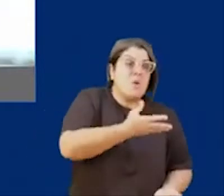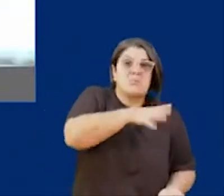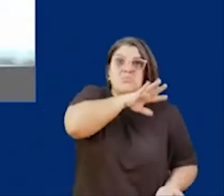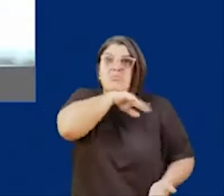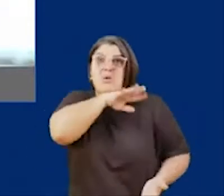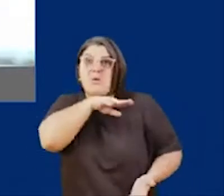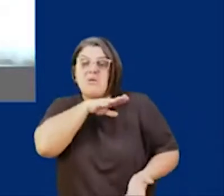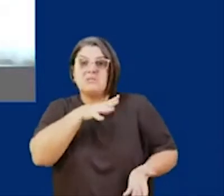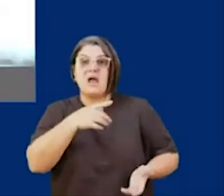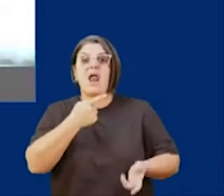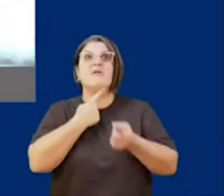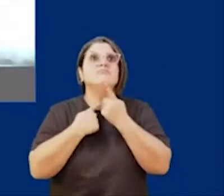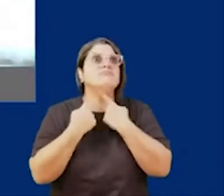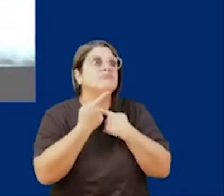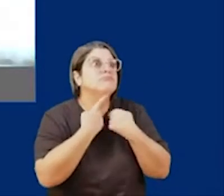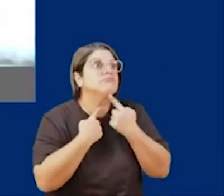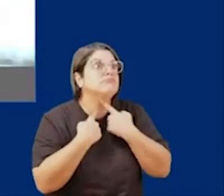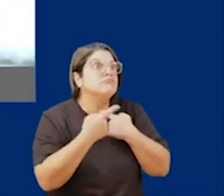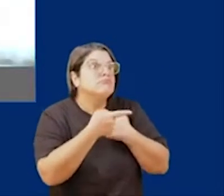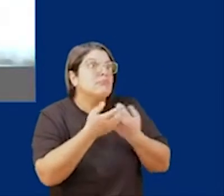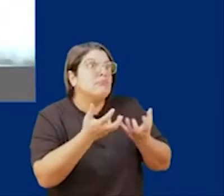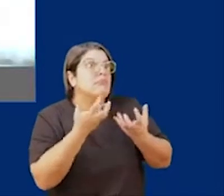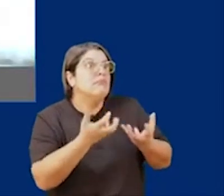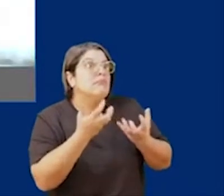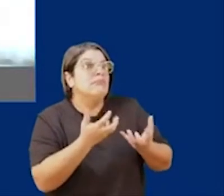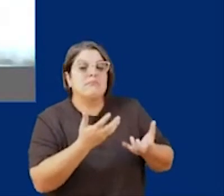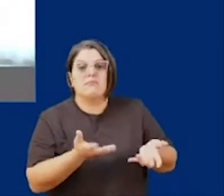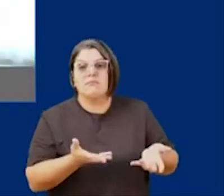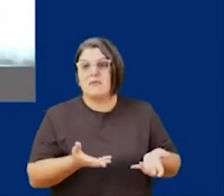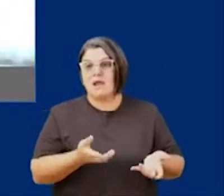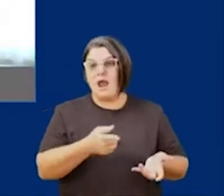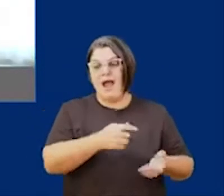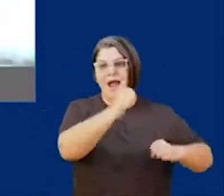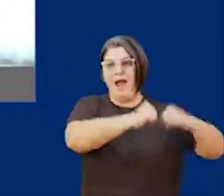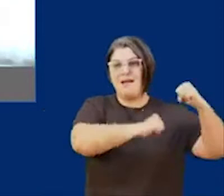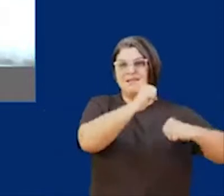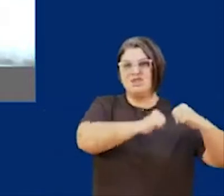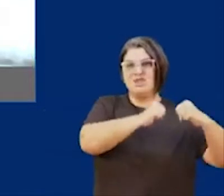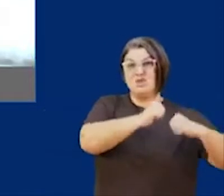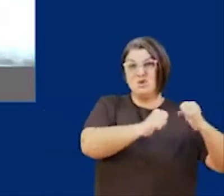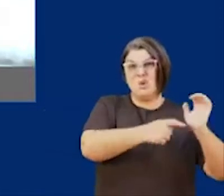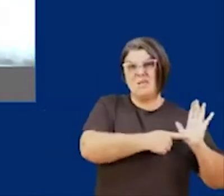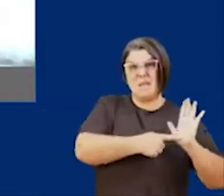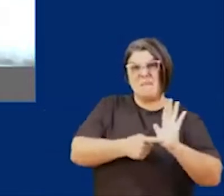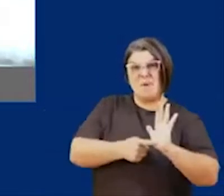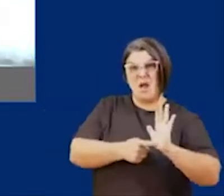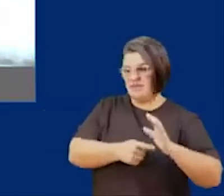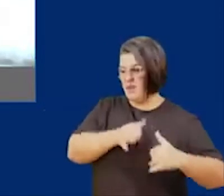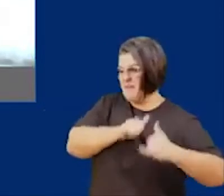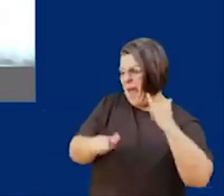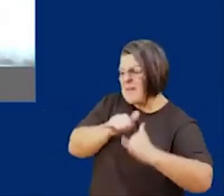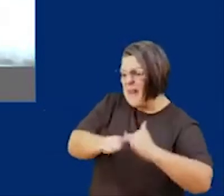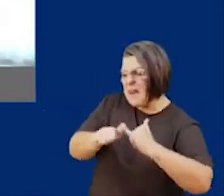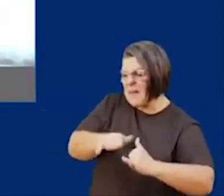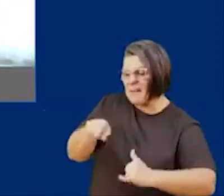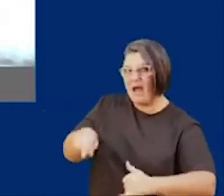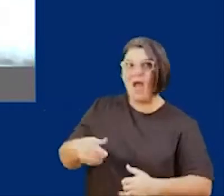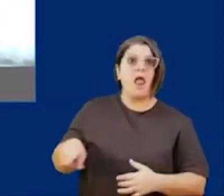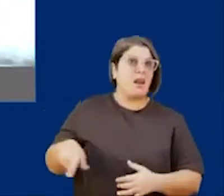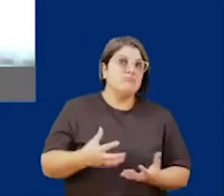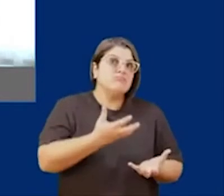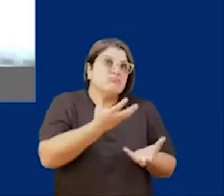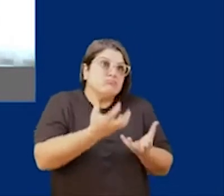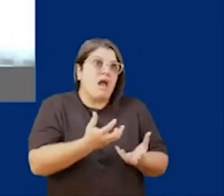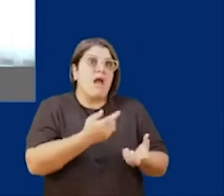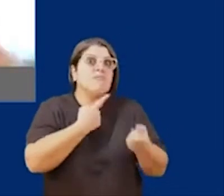criando desejos totalmente pautados no que a indústria se interessa, né? Então, e não no que é importante para ela. Então, para fechar, assim, eu acho